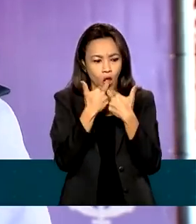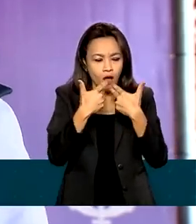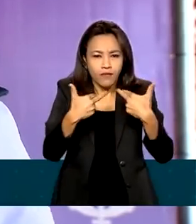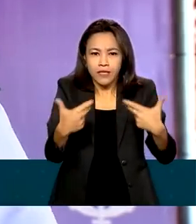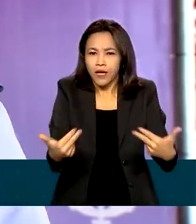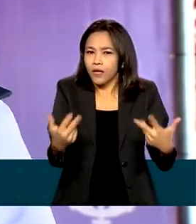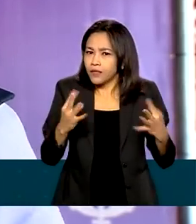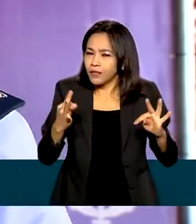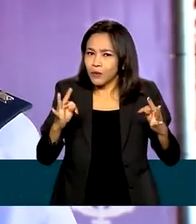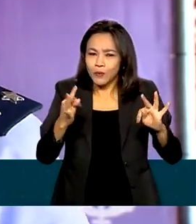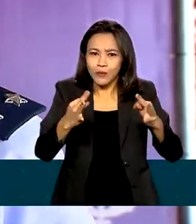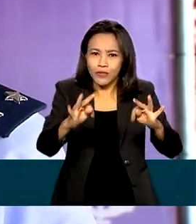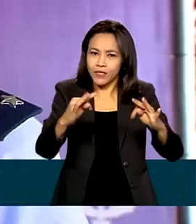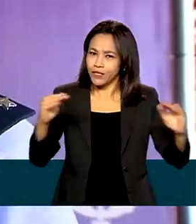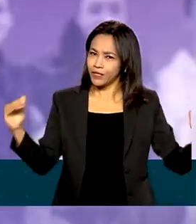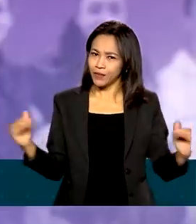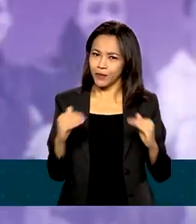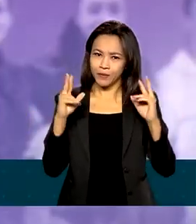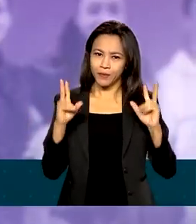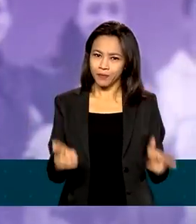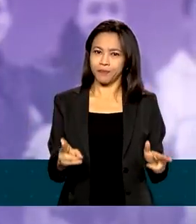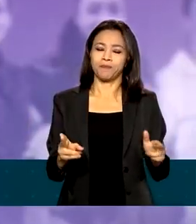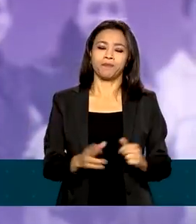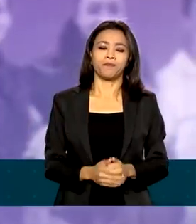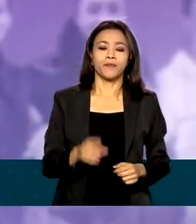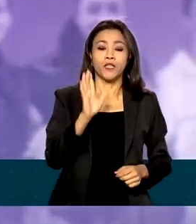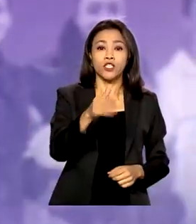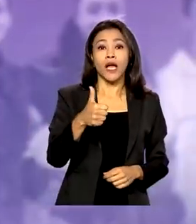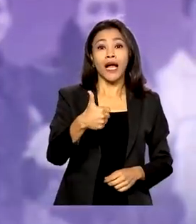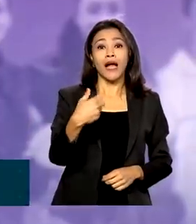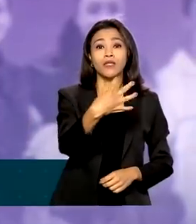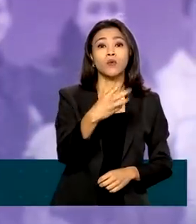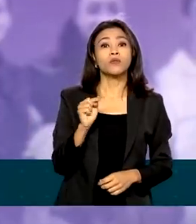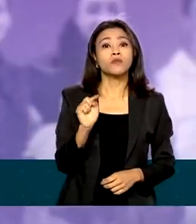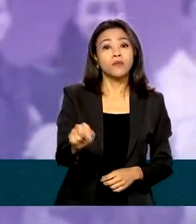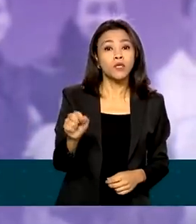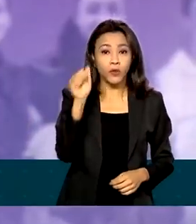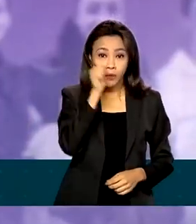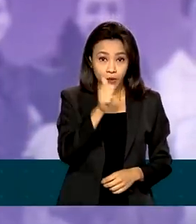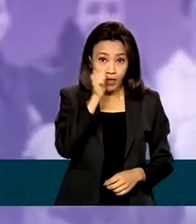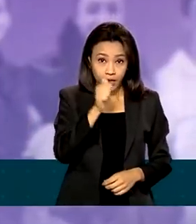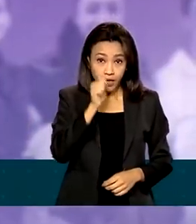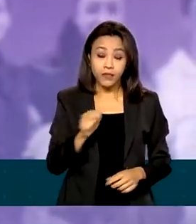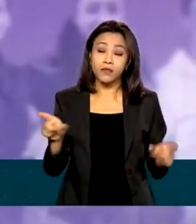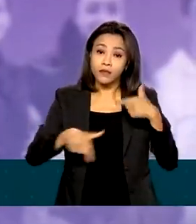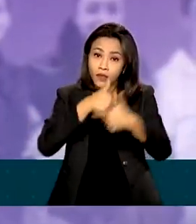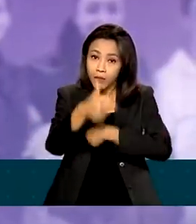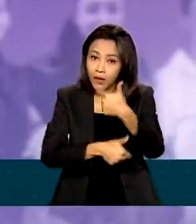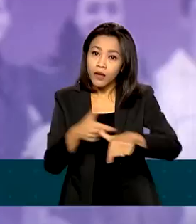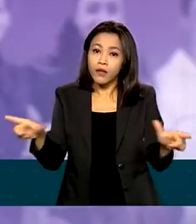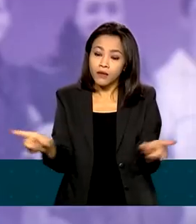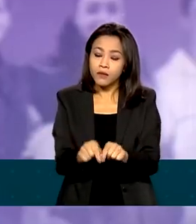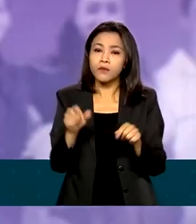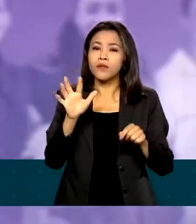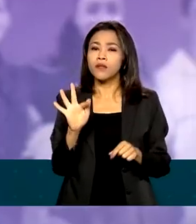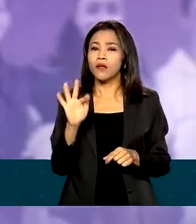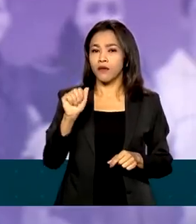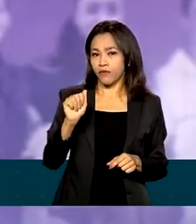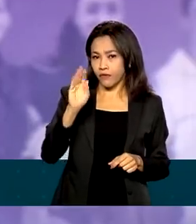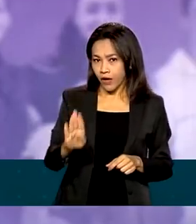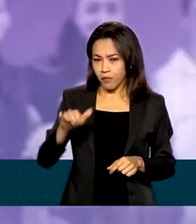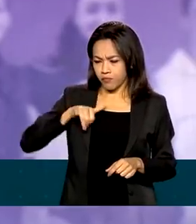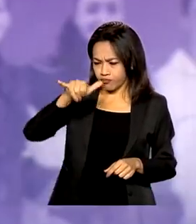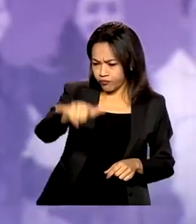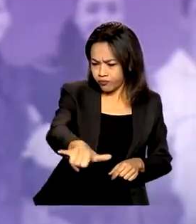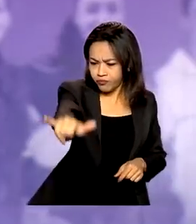inovadora, tecnológica, como a Força Aérea é. Já são 14 mil mulheres na Força Aérea Brasileira, atuando nas aeronaves, nas